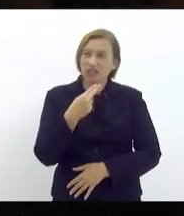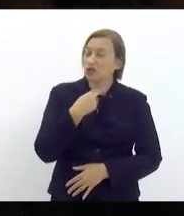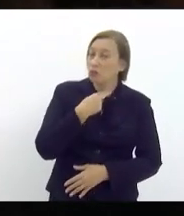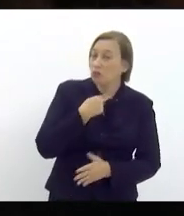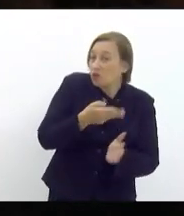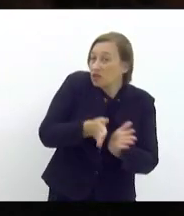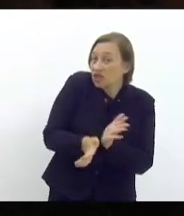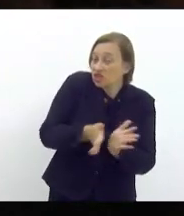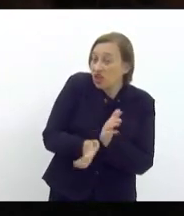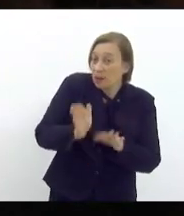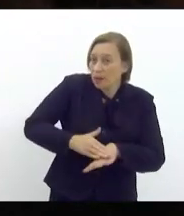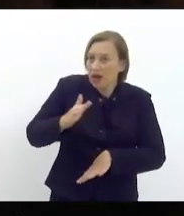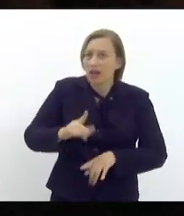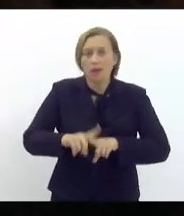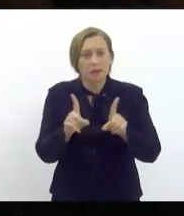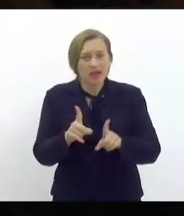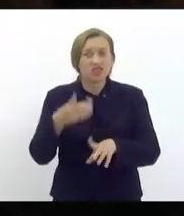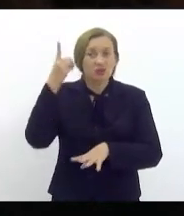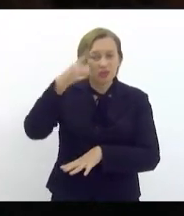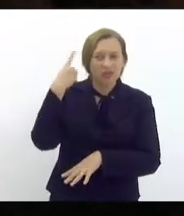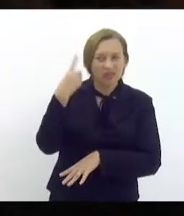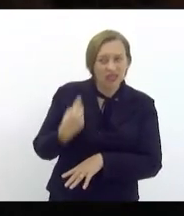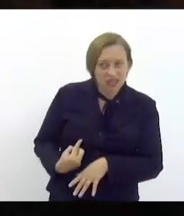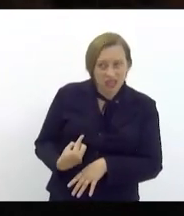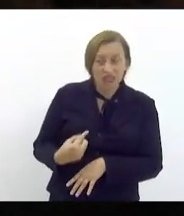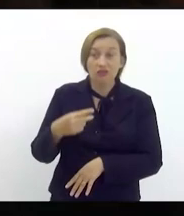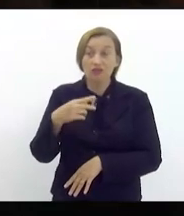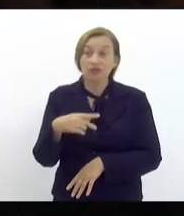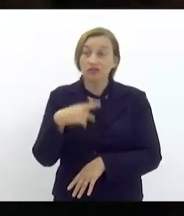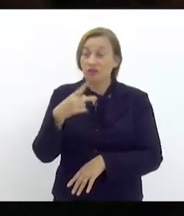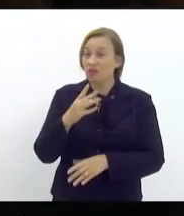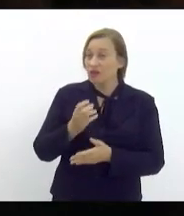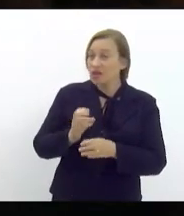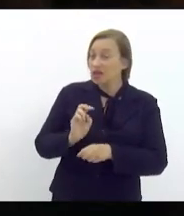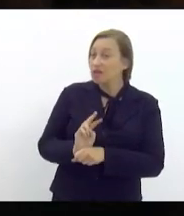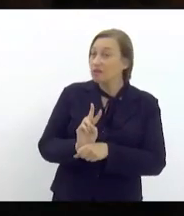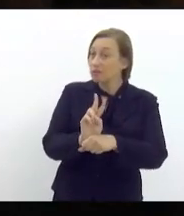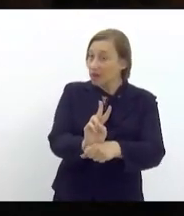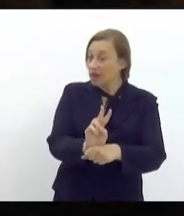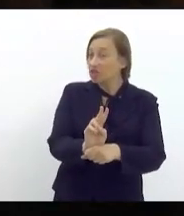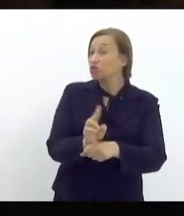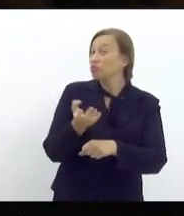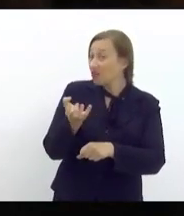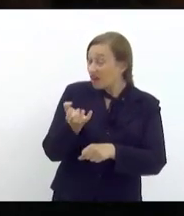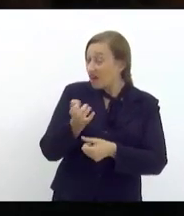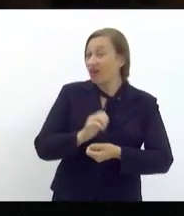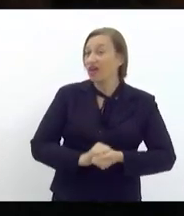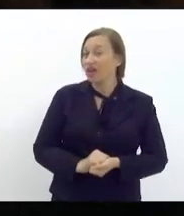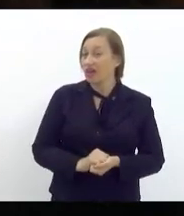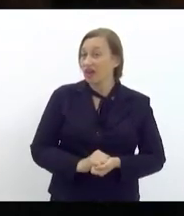gastar mais mas deputada Dani Balbi querem fazer empréstimos porque enquanto